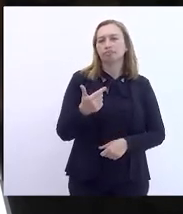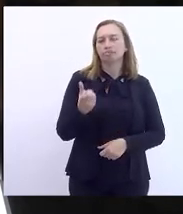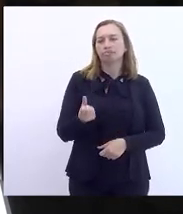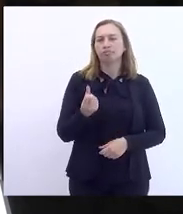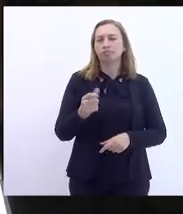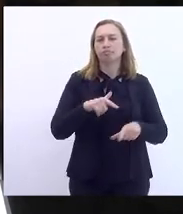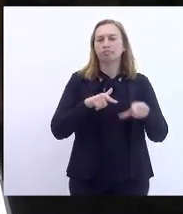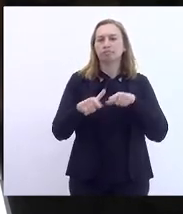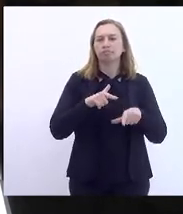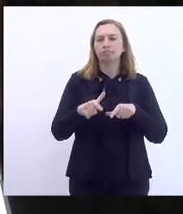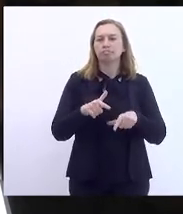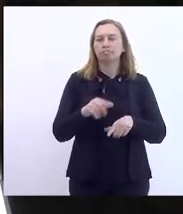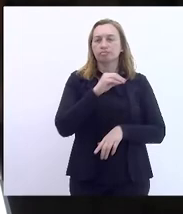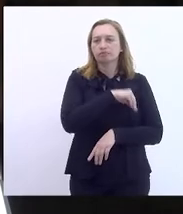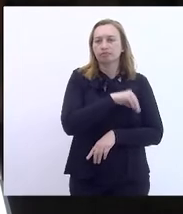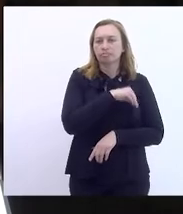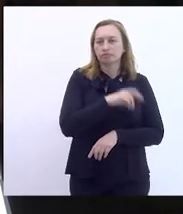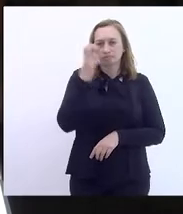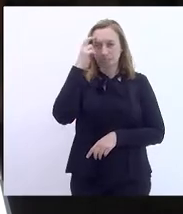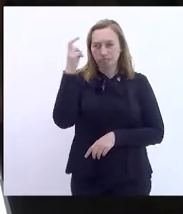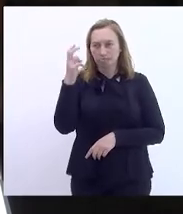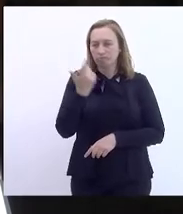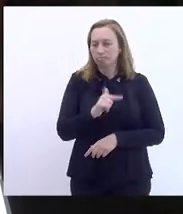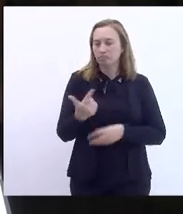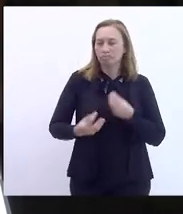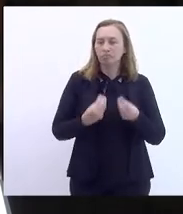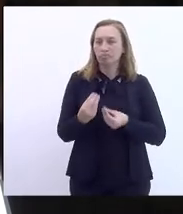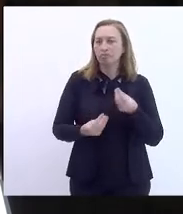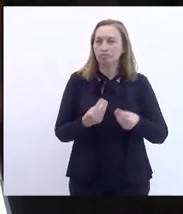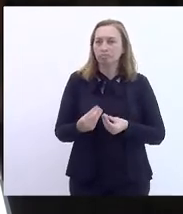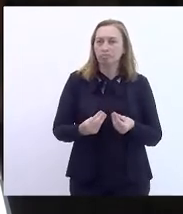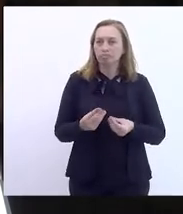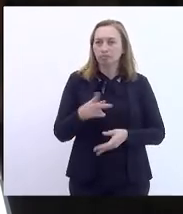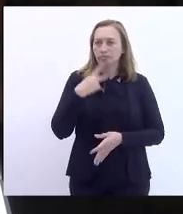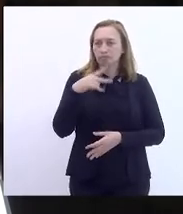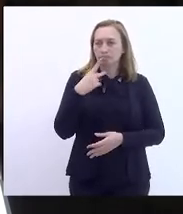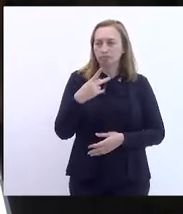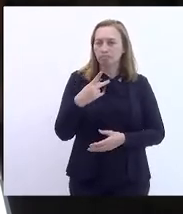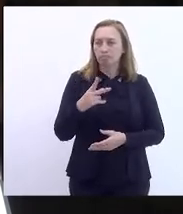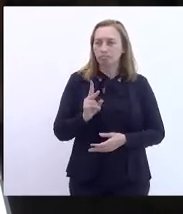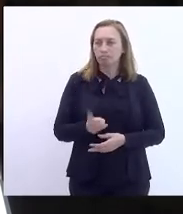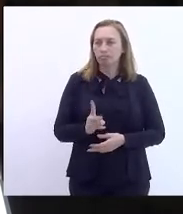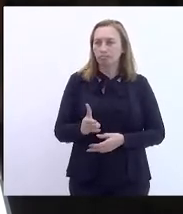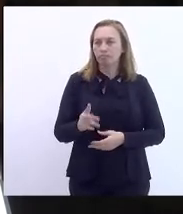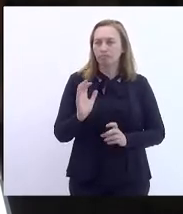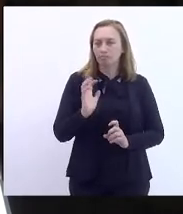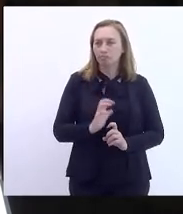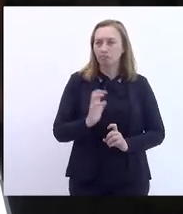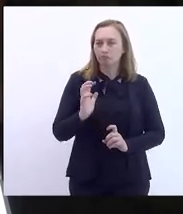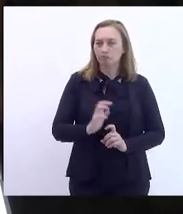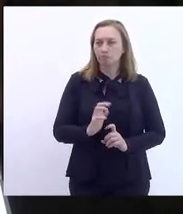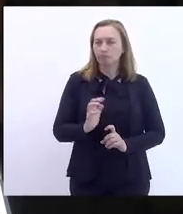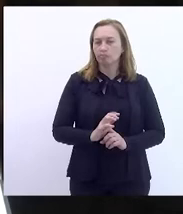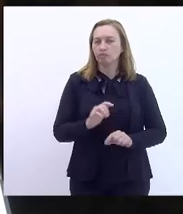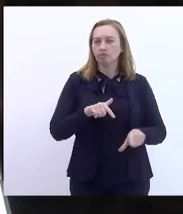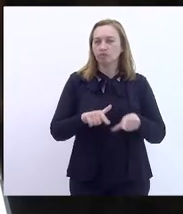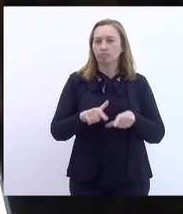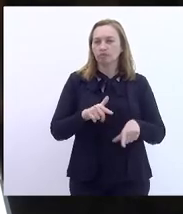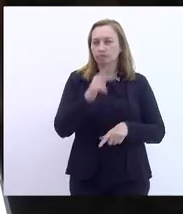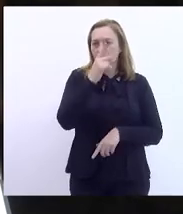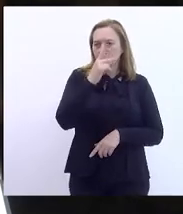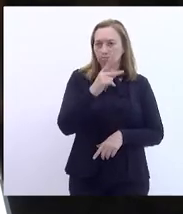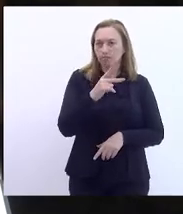ao trabalho renda e cultura e também não tem como não falar sobre a constante repressão aos trabalhadores